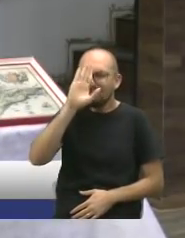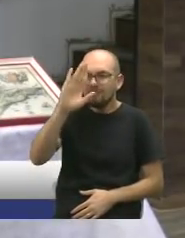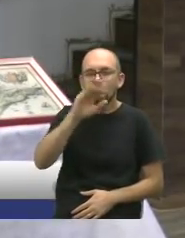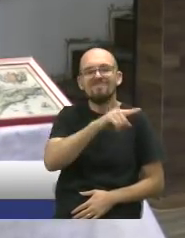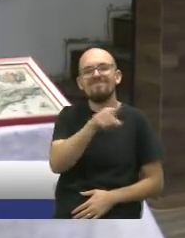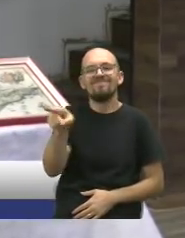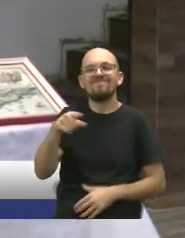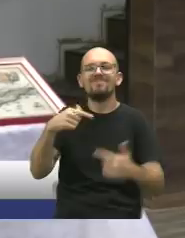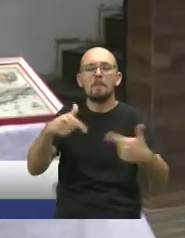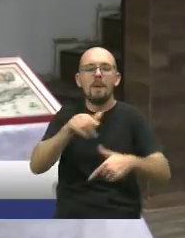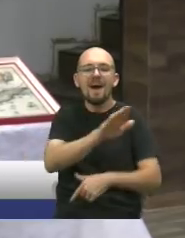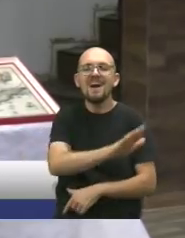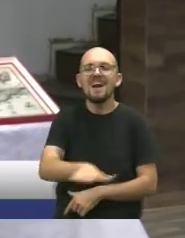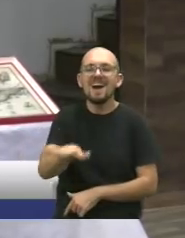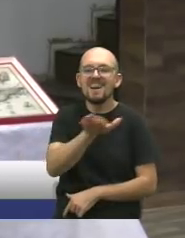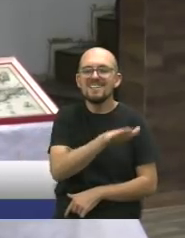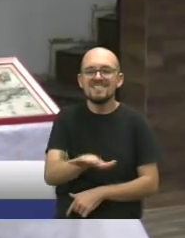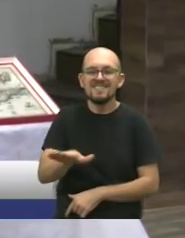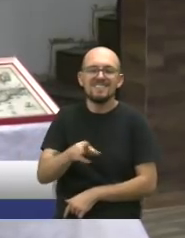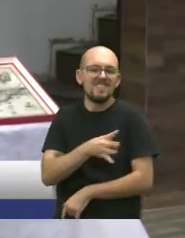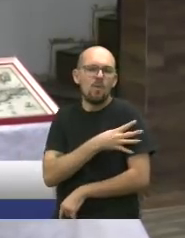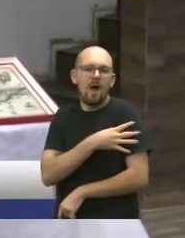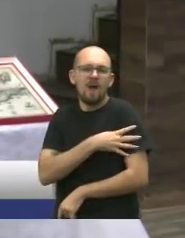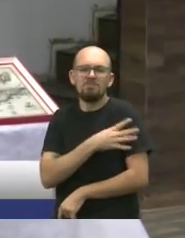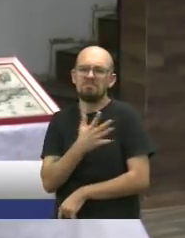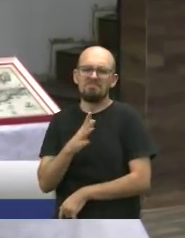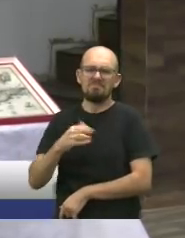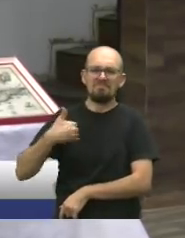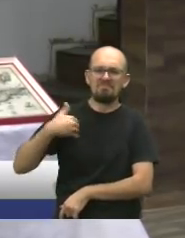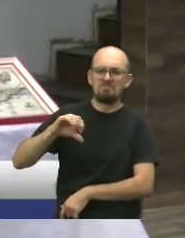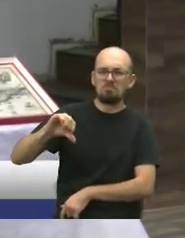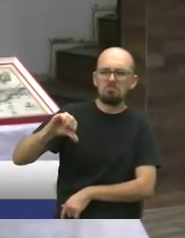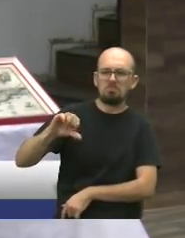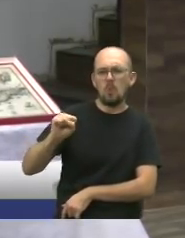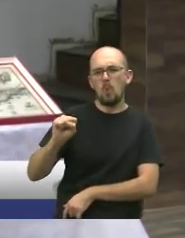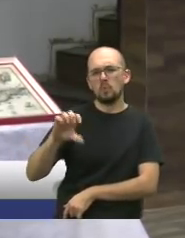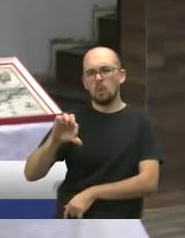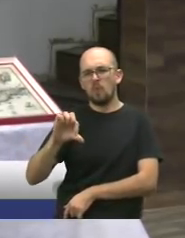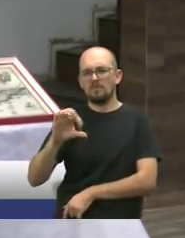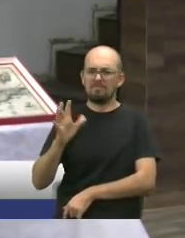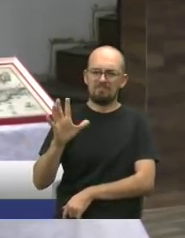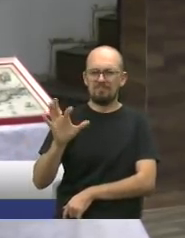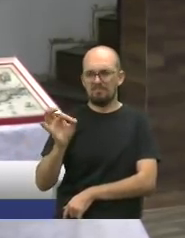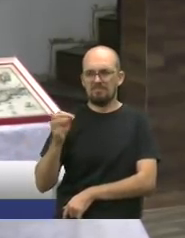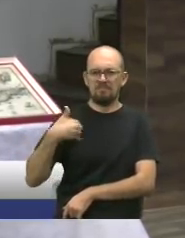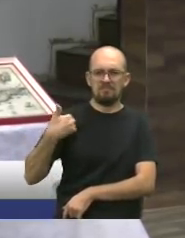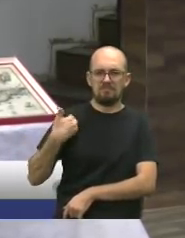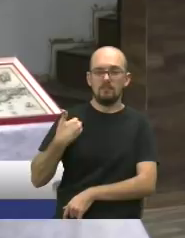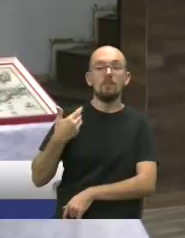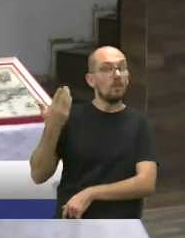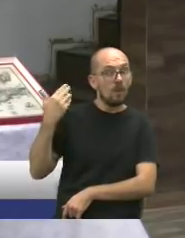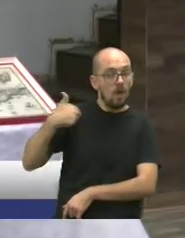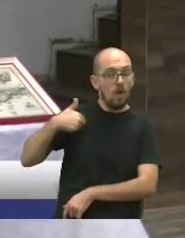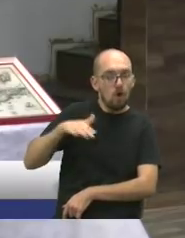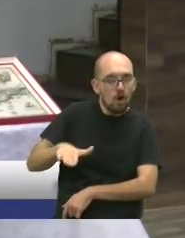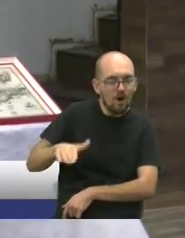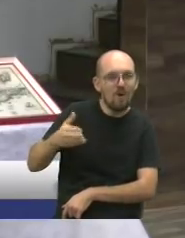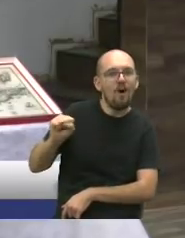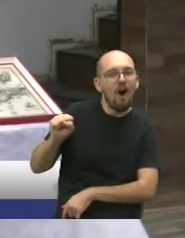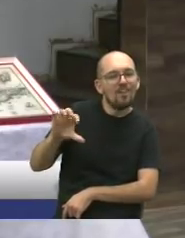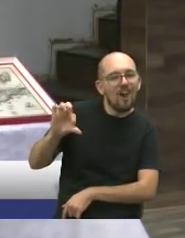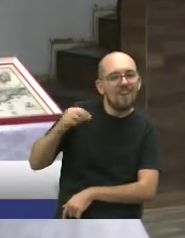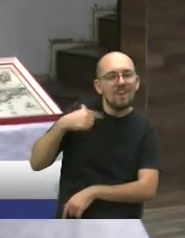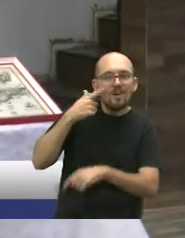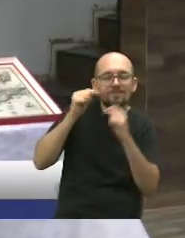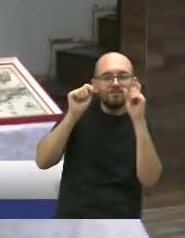com o pessoal do quarto ano, na média 9 anos, não é? De 8 para 9 anos, não é isso? Que foi quando me despertou o entusiasmo,